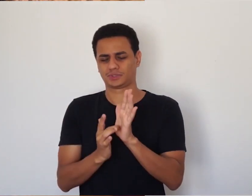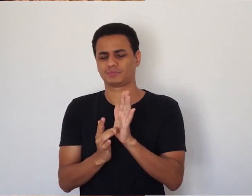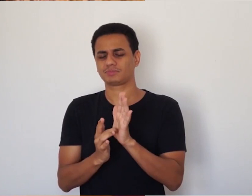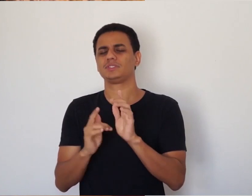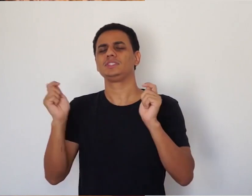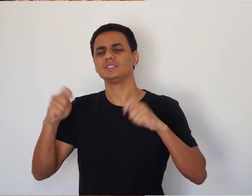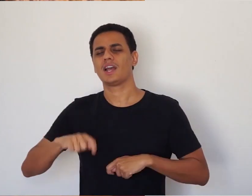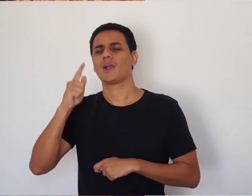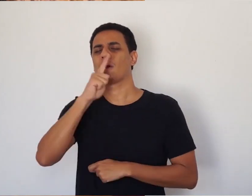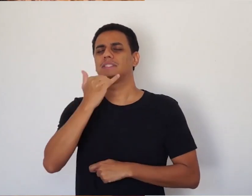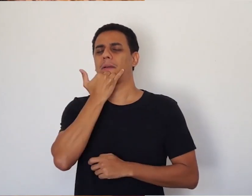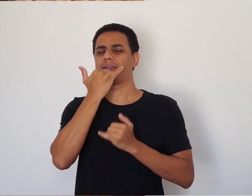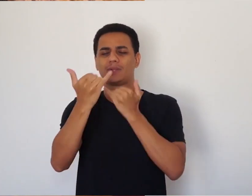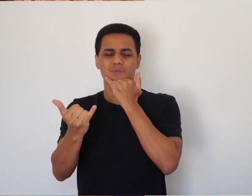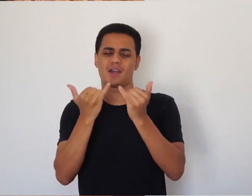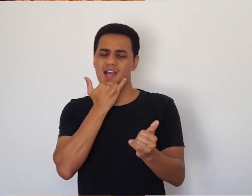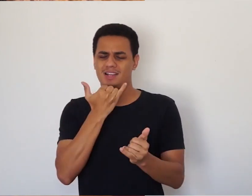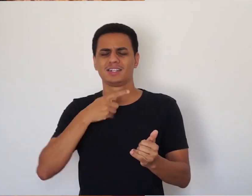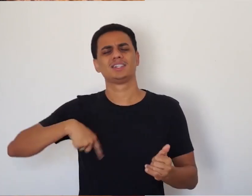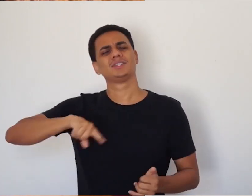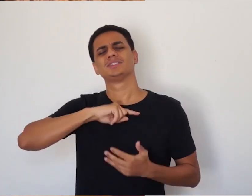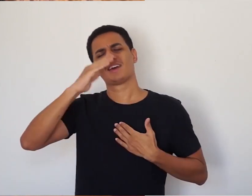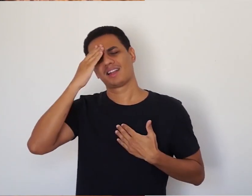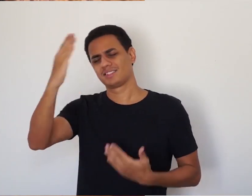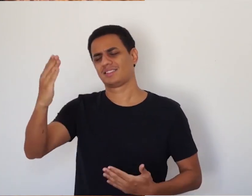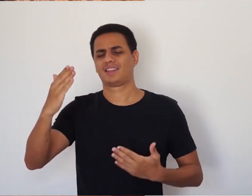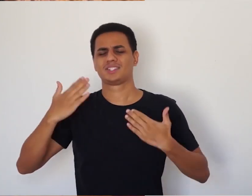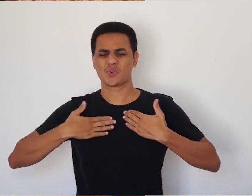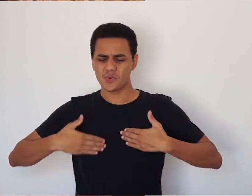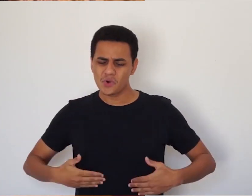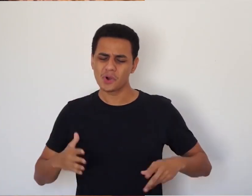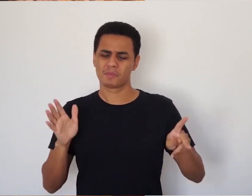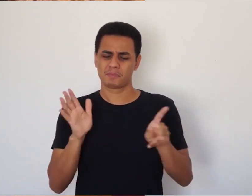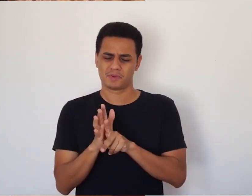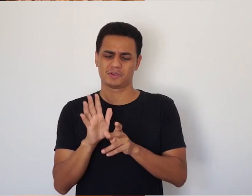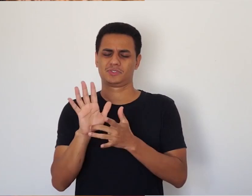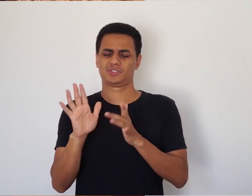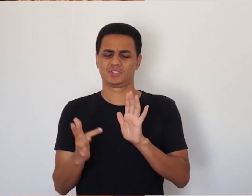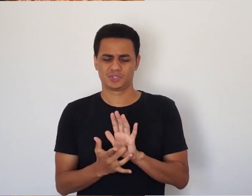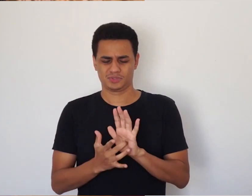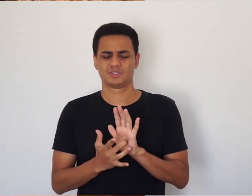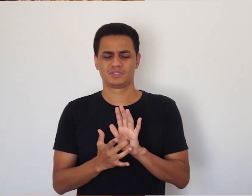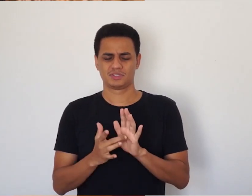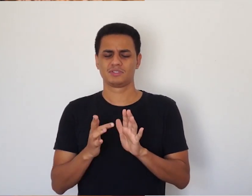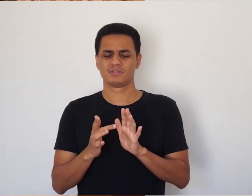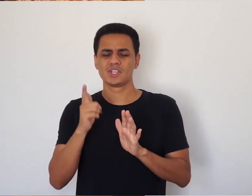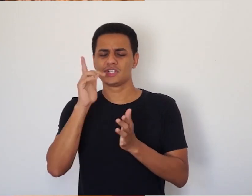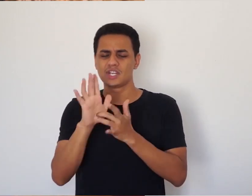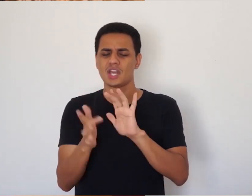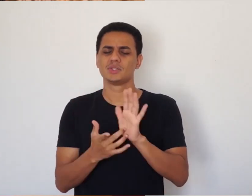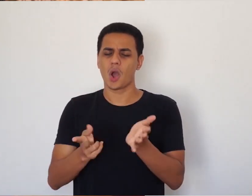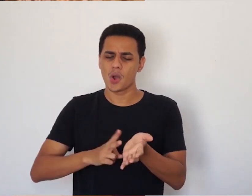de Jesus podem ser perdoados e libertos. Nós te agradecemos pelo corpo vivo de